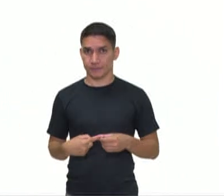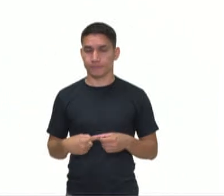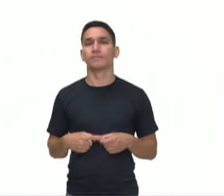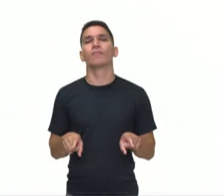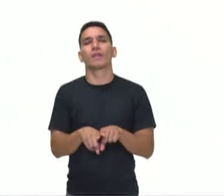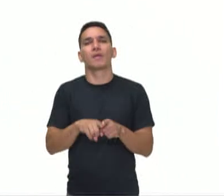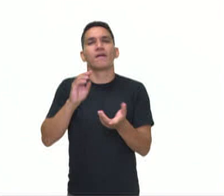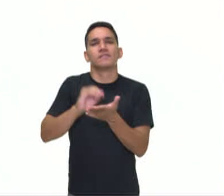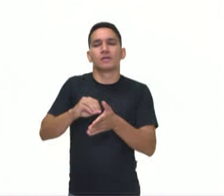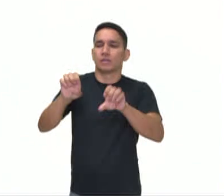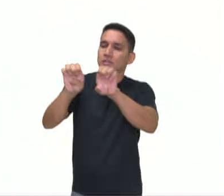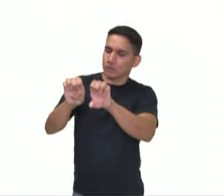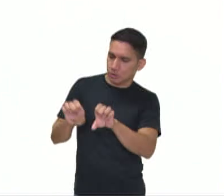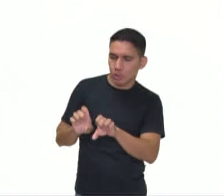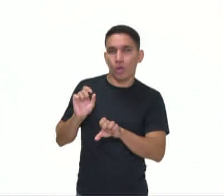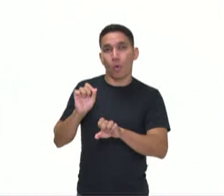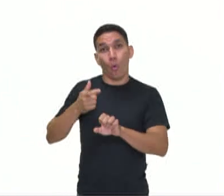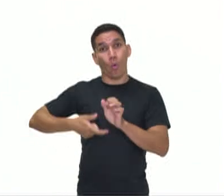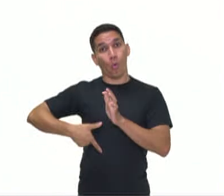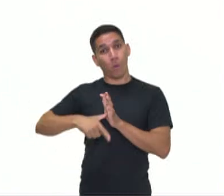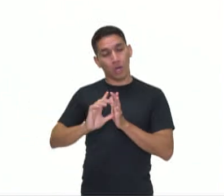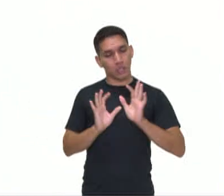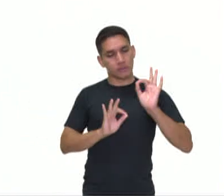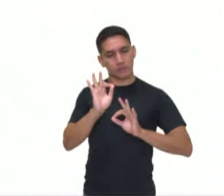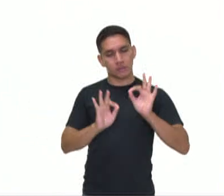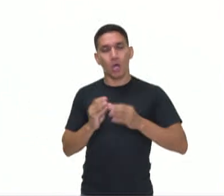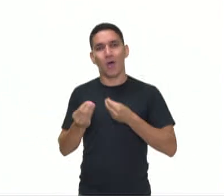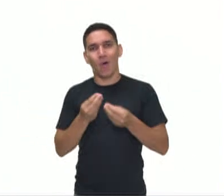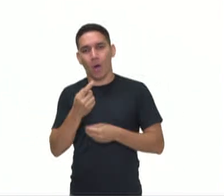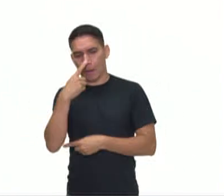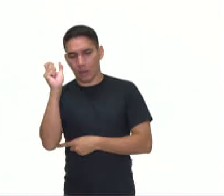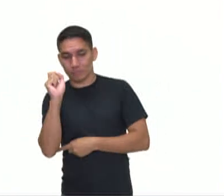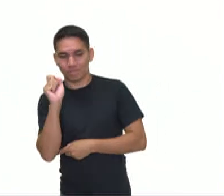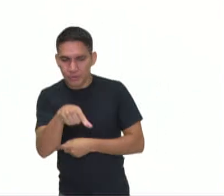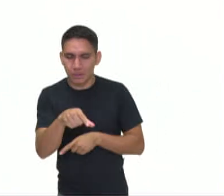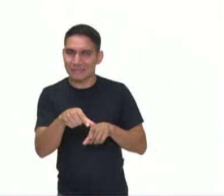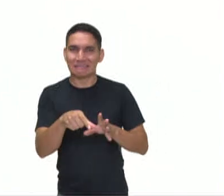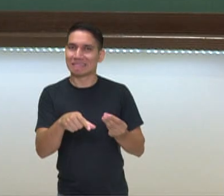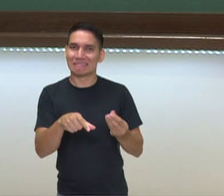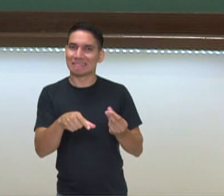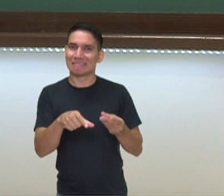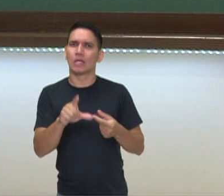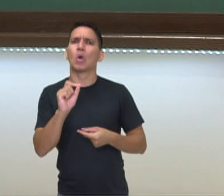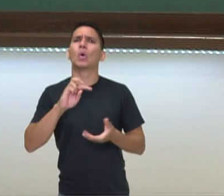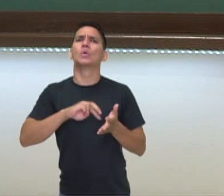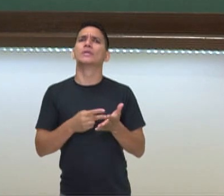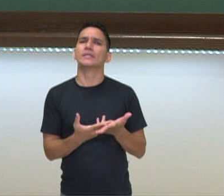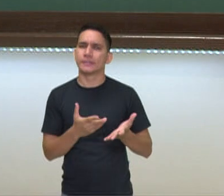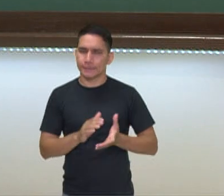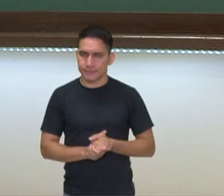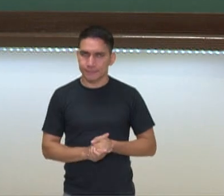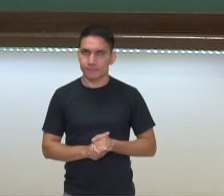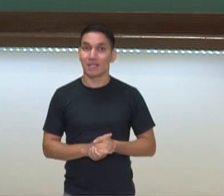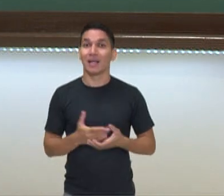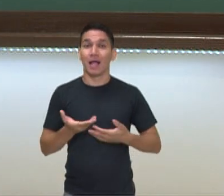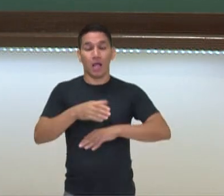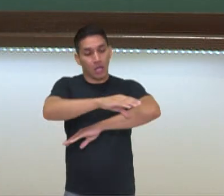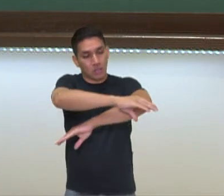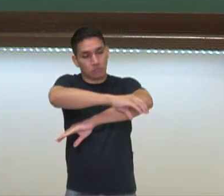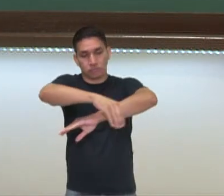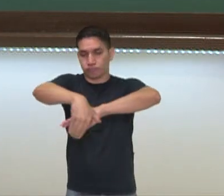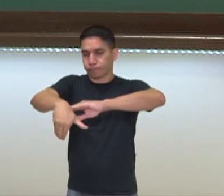de infraestrutura ou planejamento incorreto do destino dos resíduos sólidos. O que significa isso? Que o